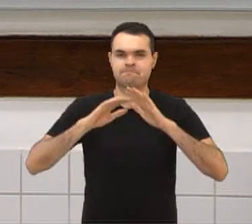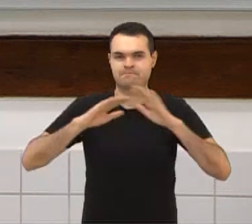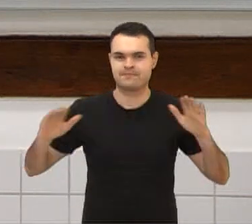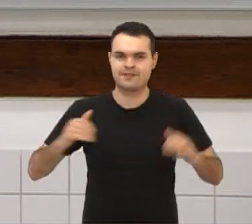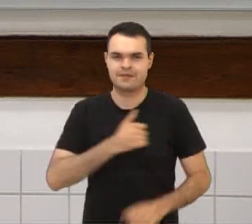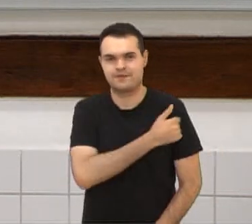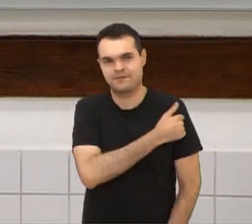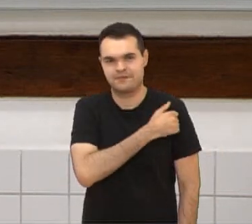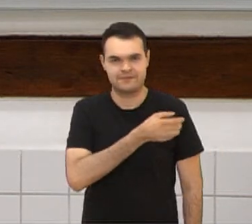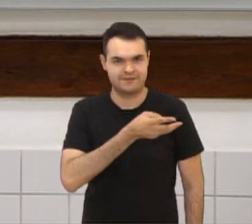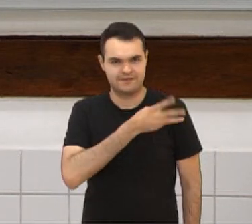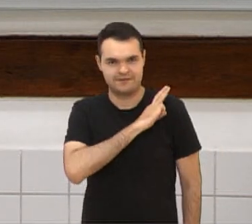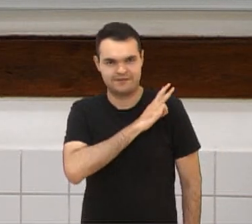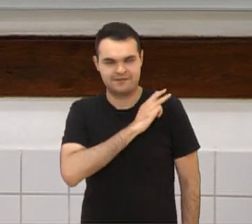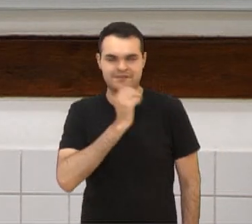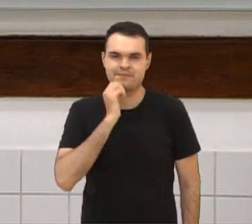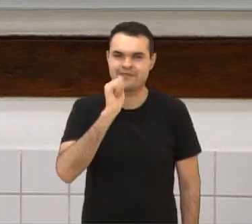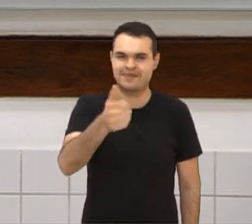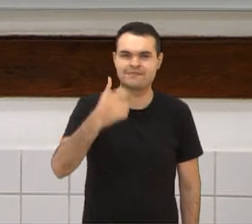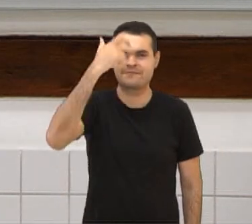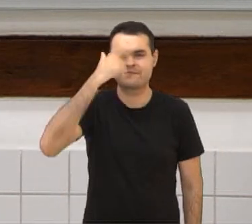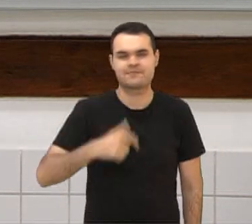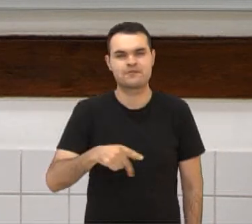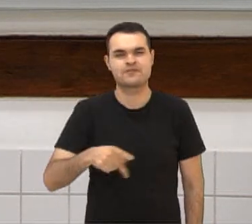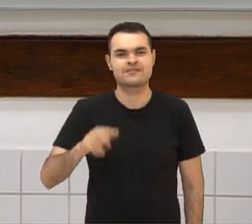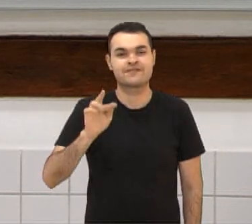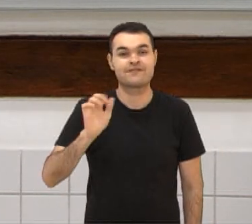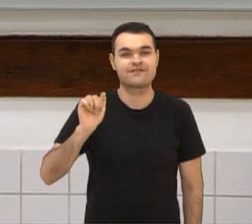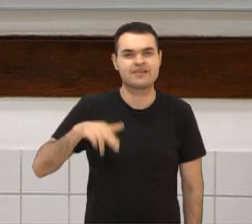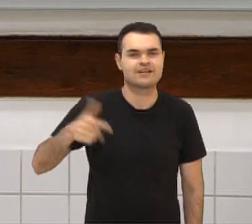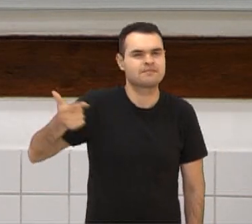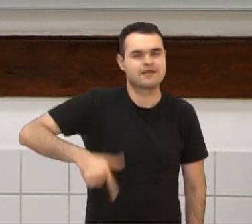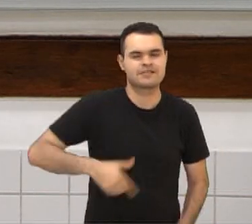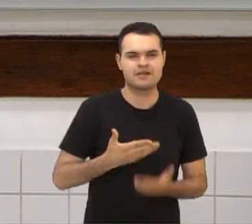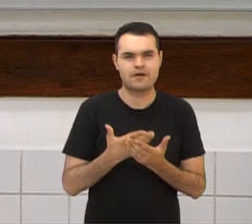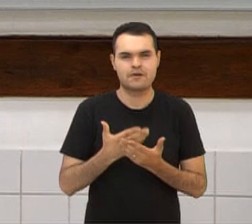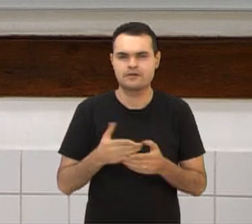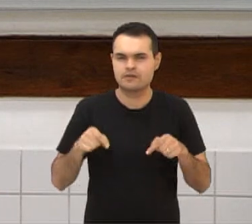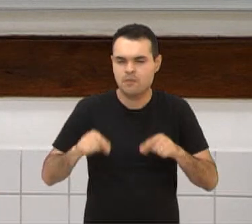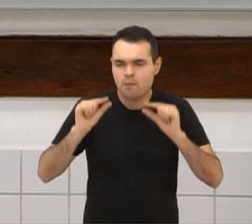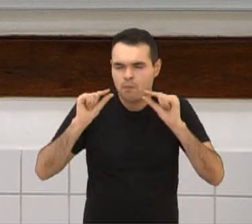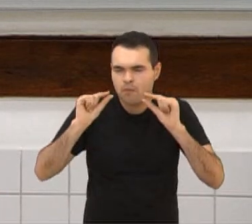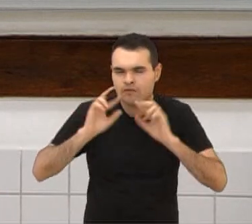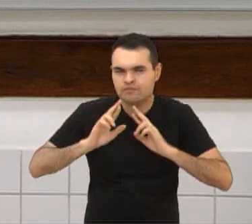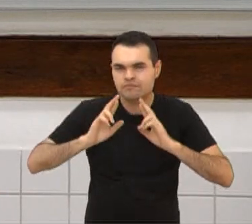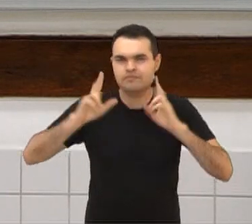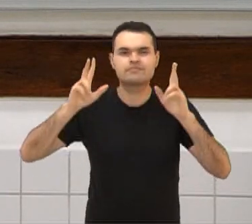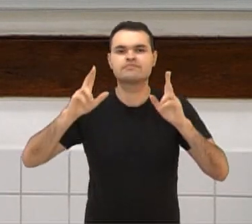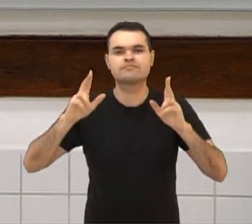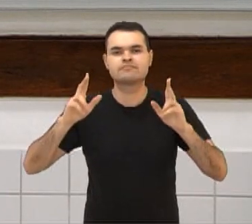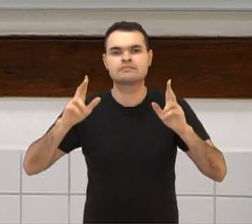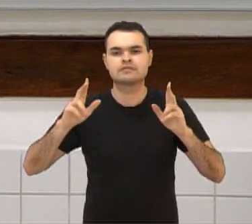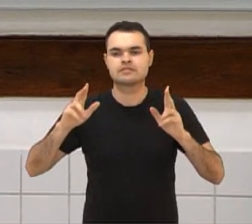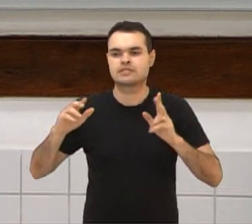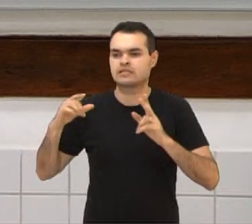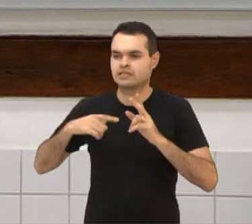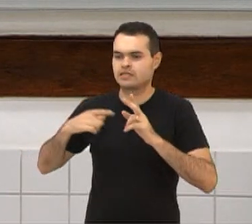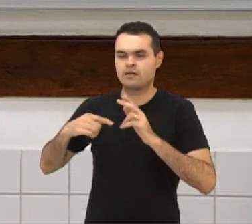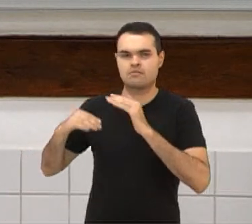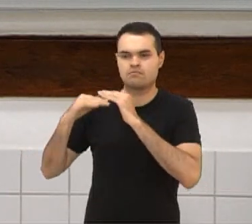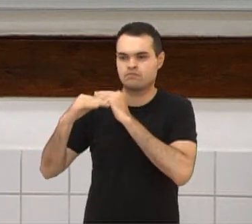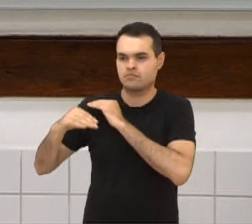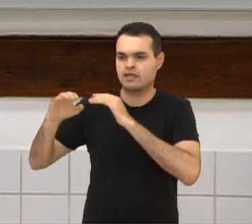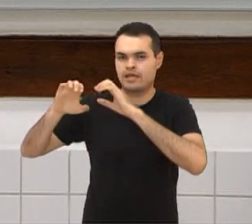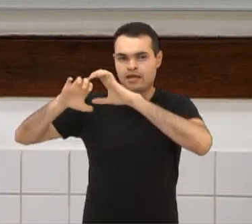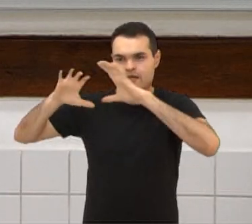Olá, alunos da terceira série, tudo bem com vocês? Professora Fran para mais uma aula. Essa aula é um pouco diferente. A gente vai sair um pouco do assunto de